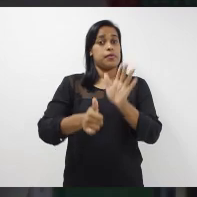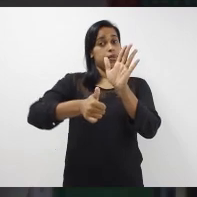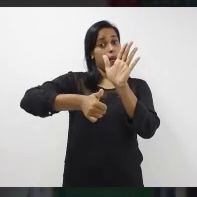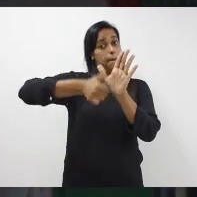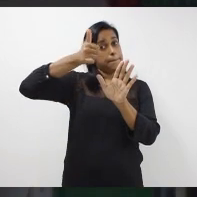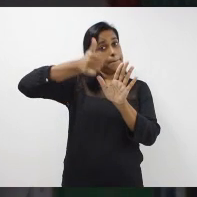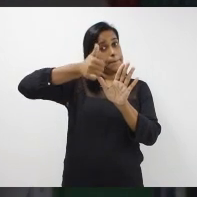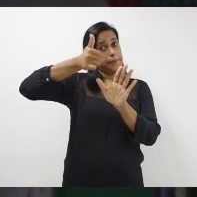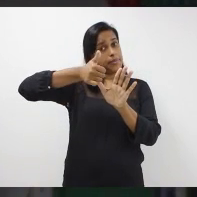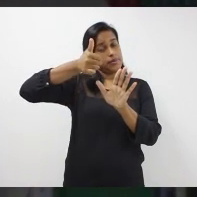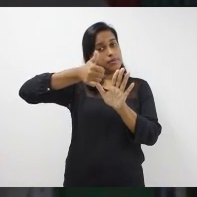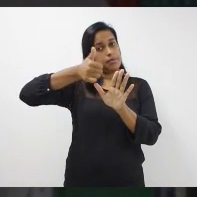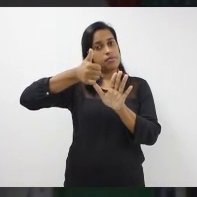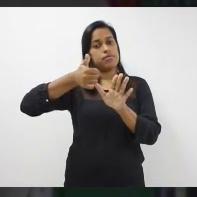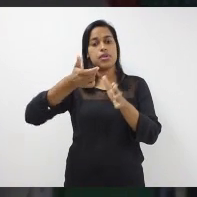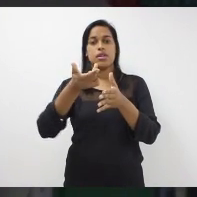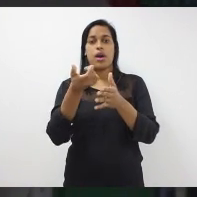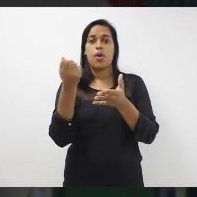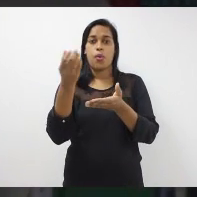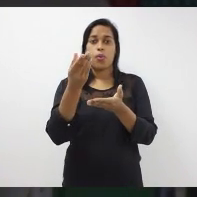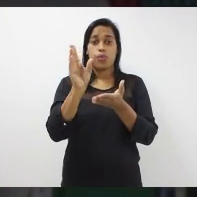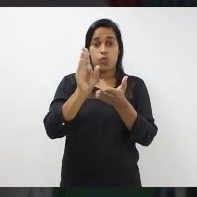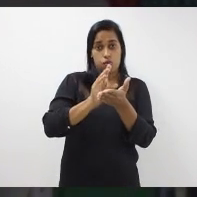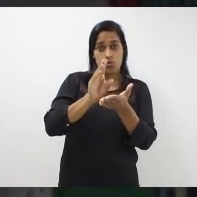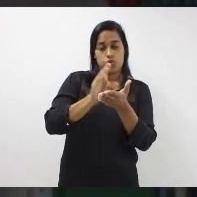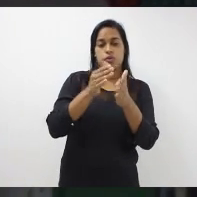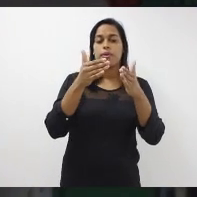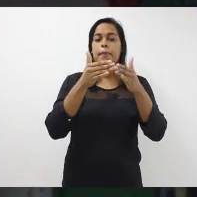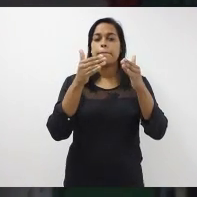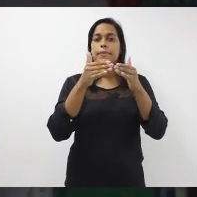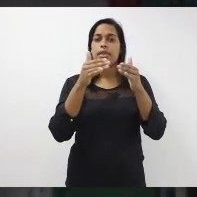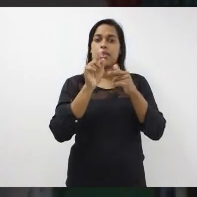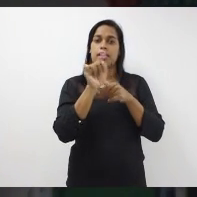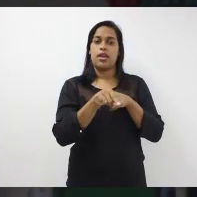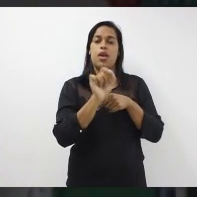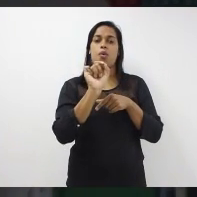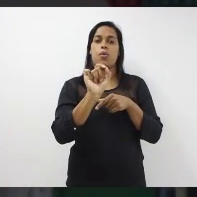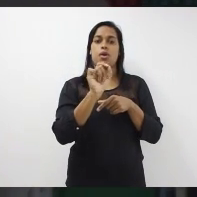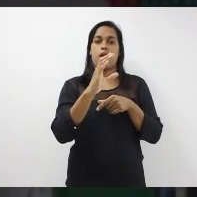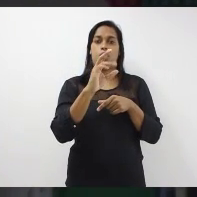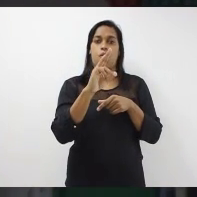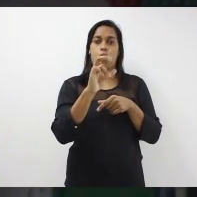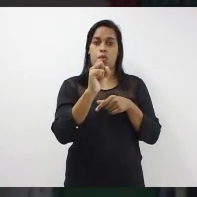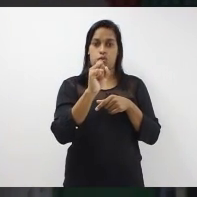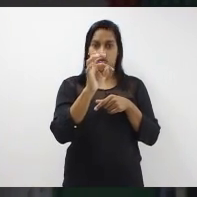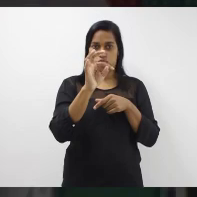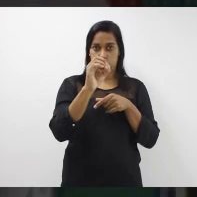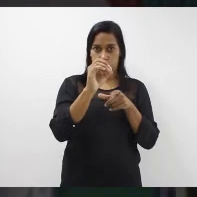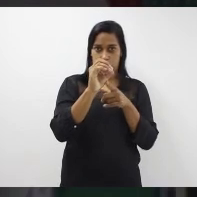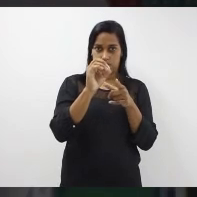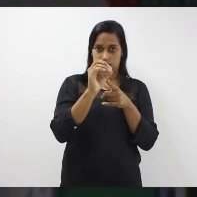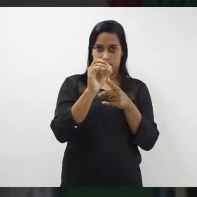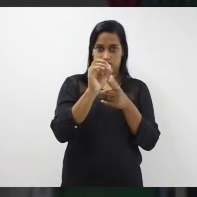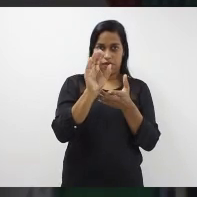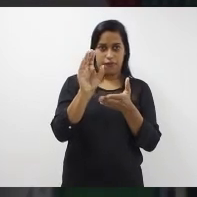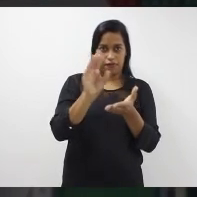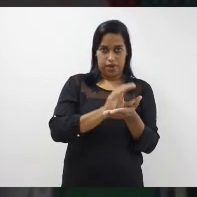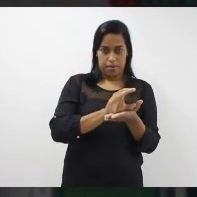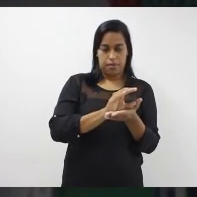Primeiramente, em relação ao custo de aquisição, ou custos de pedir. Eles são os custos gerados no processo de compra desse